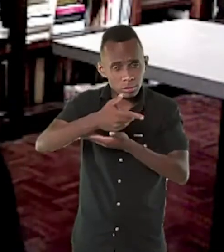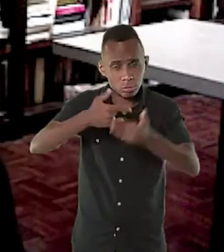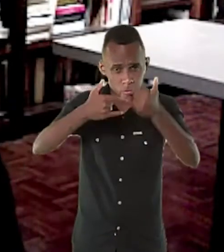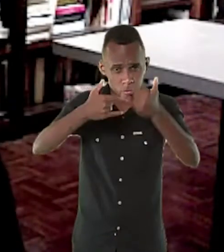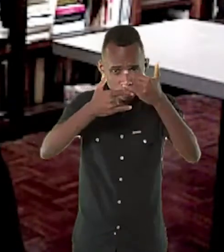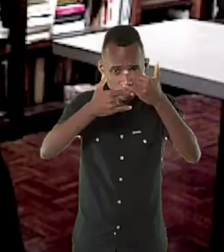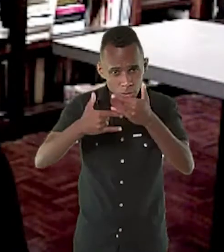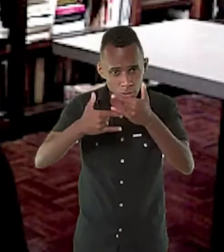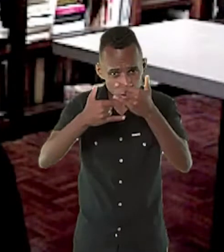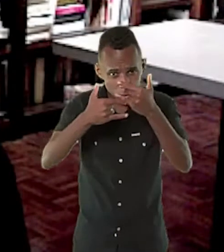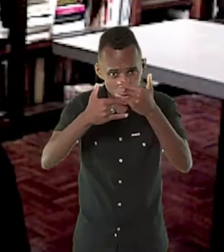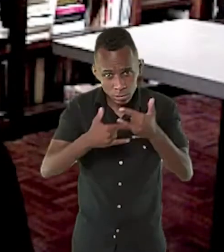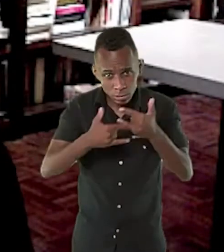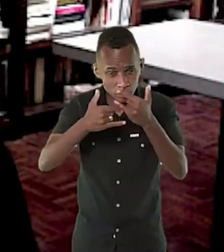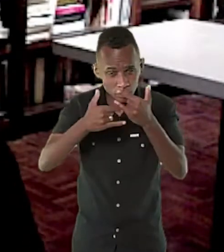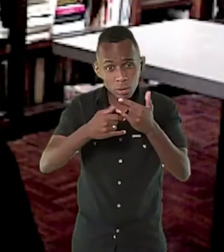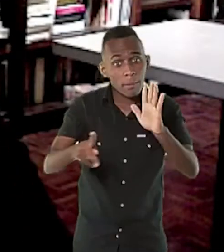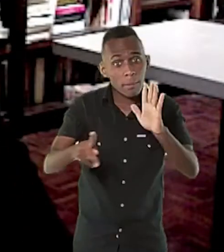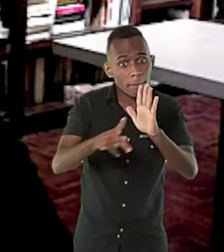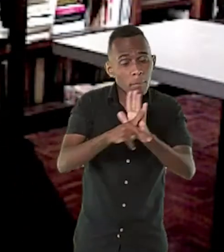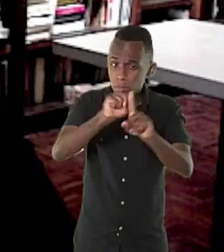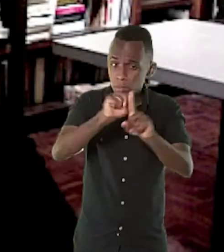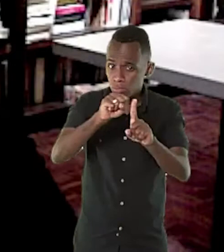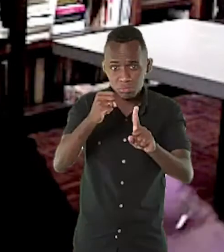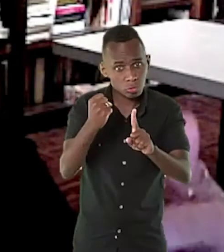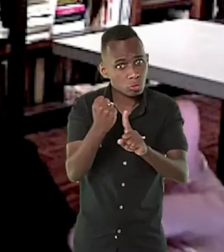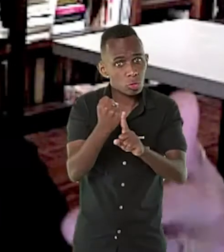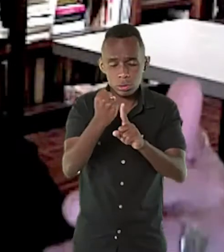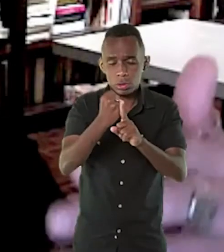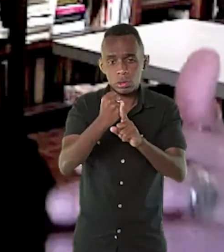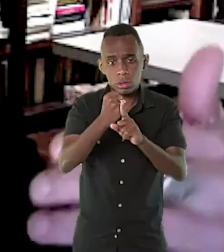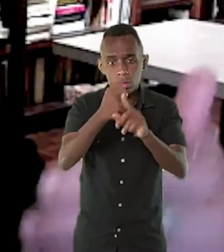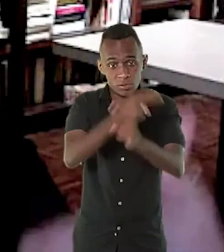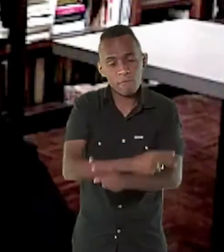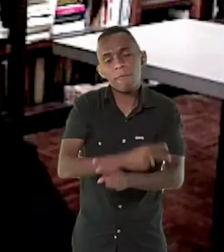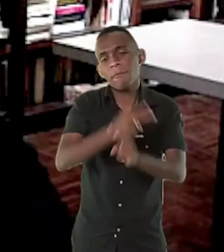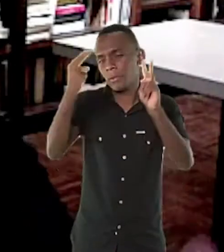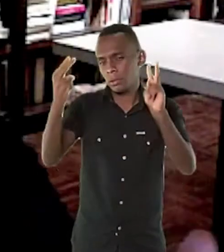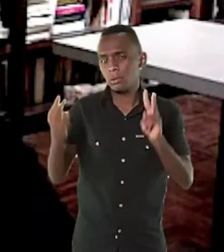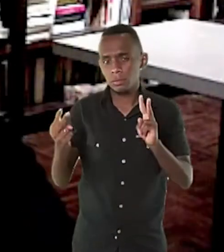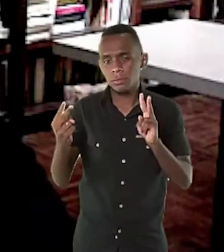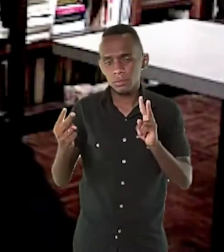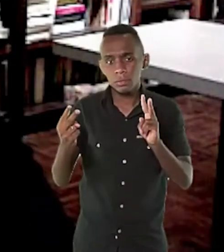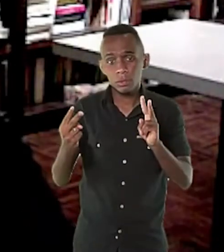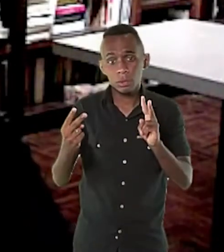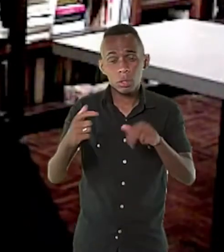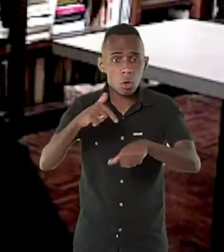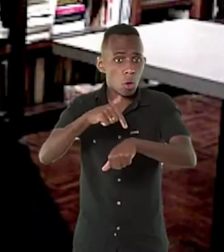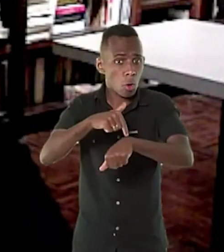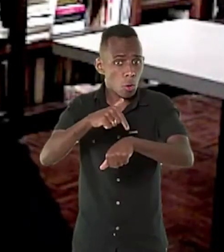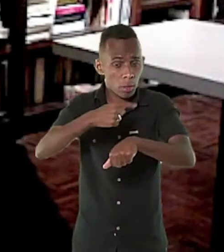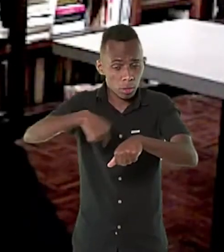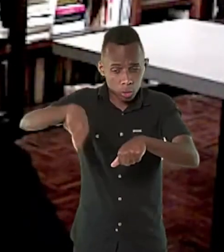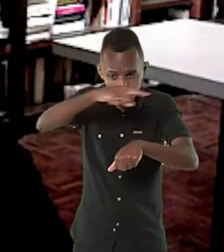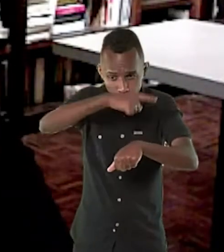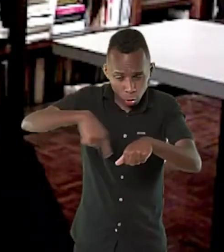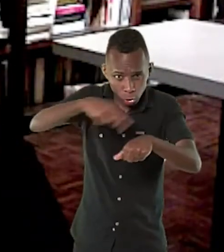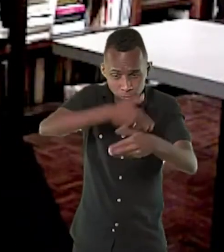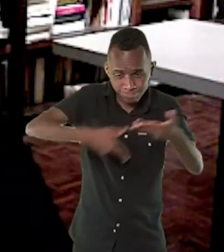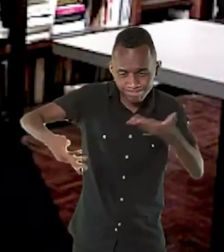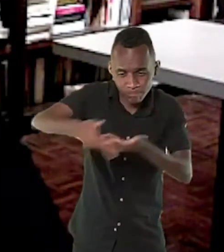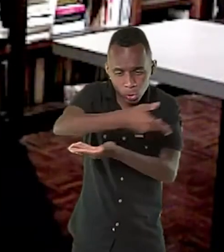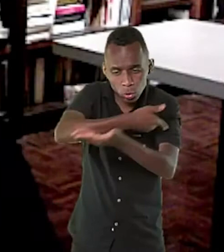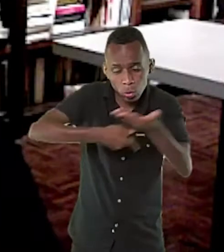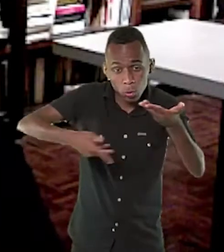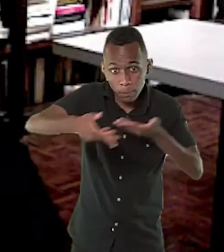é inerente à sociedade em rede, uma vez que nós no momento em que nós compartilhamos, em que